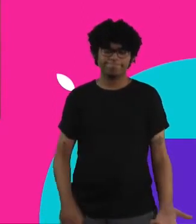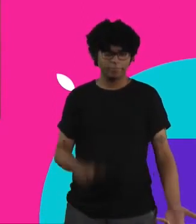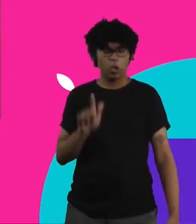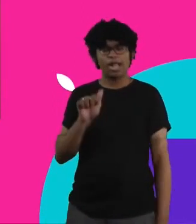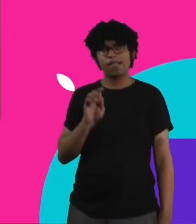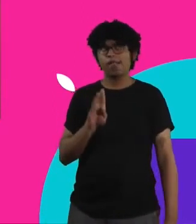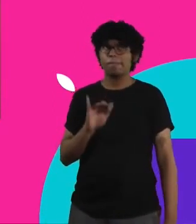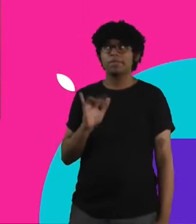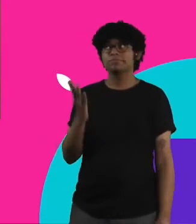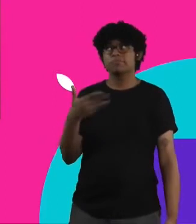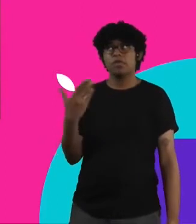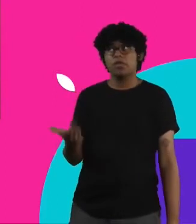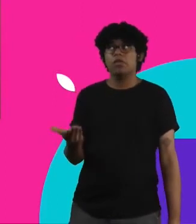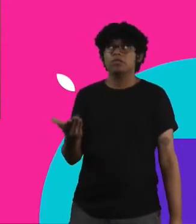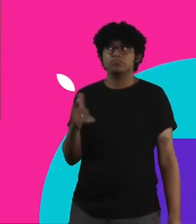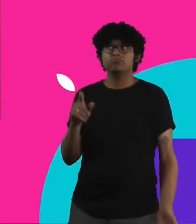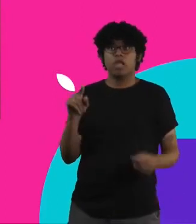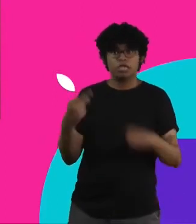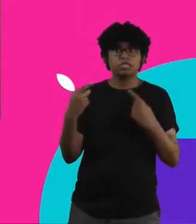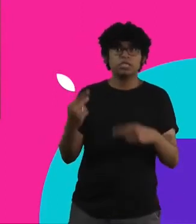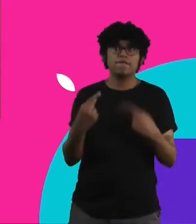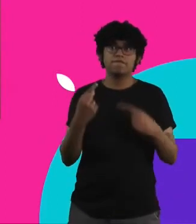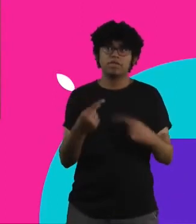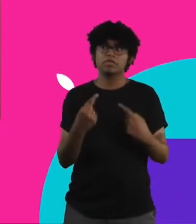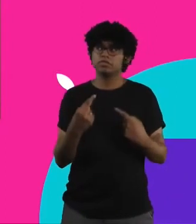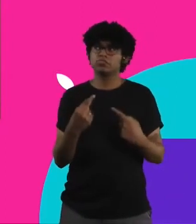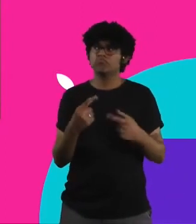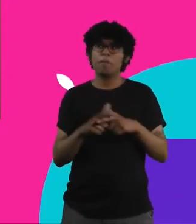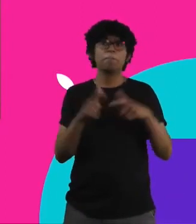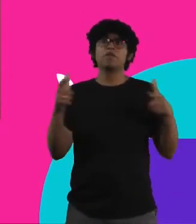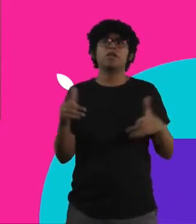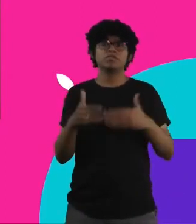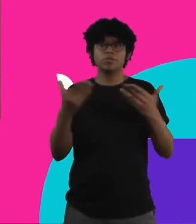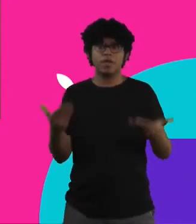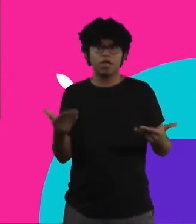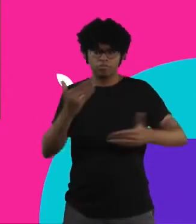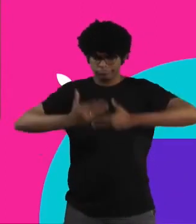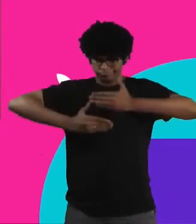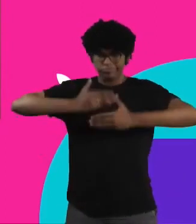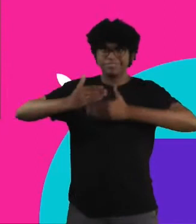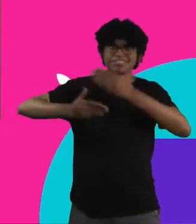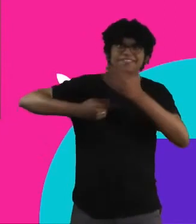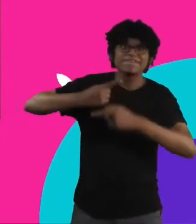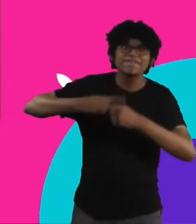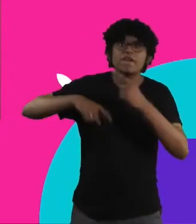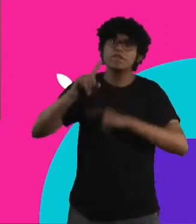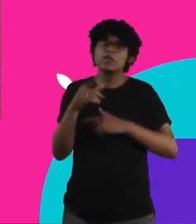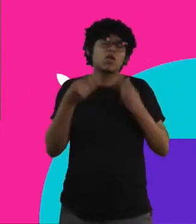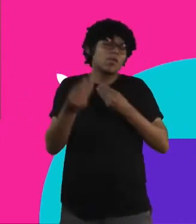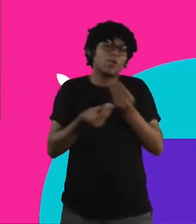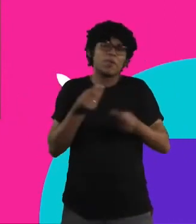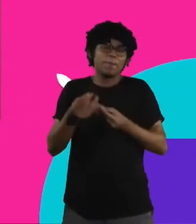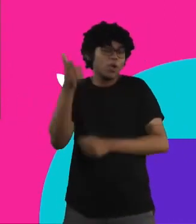Gabi, dentro desses desafios, né, quais são os maiores desafios para desenvolver, então, como que a gente chega